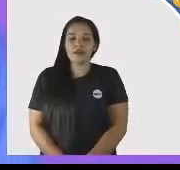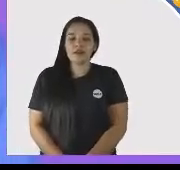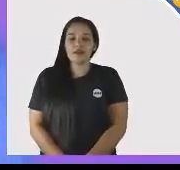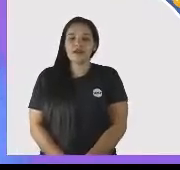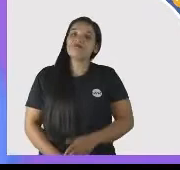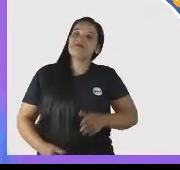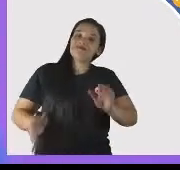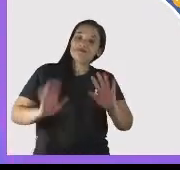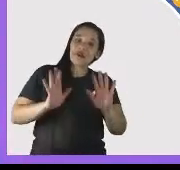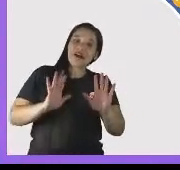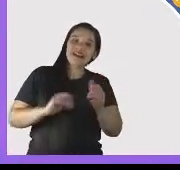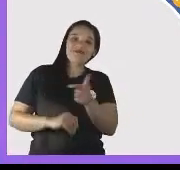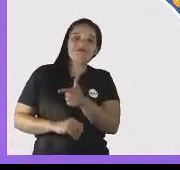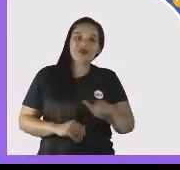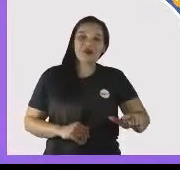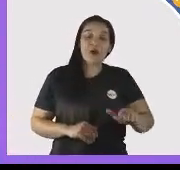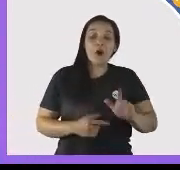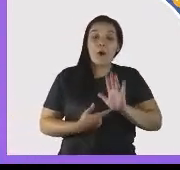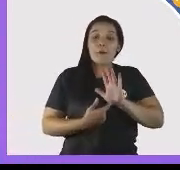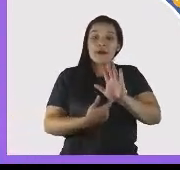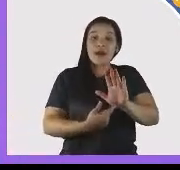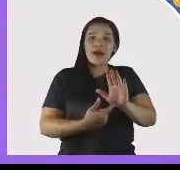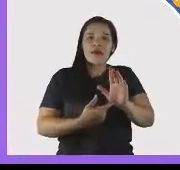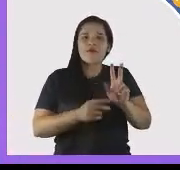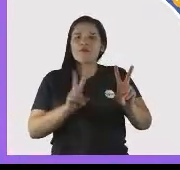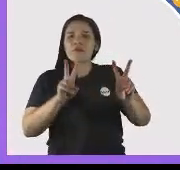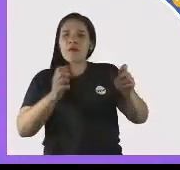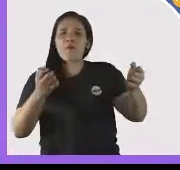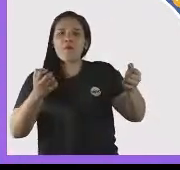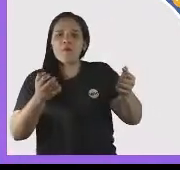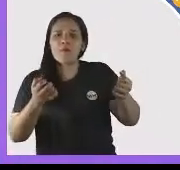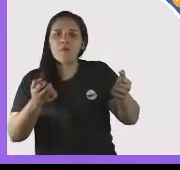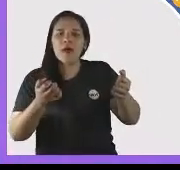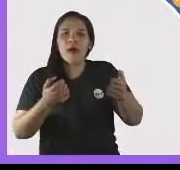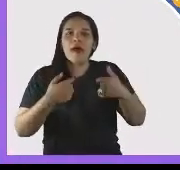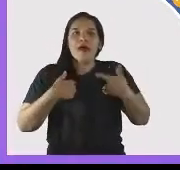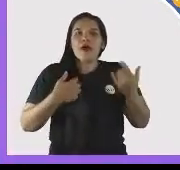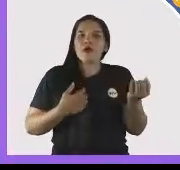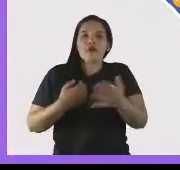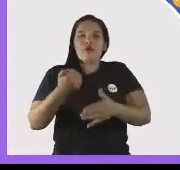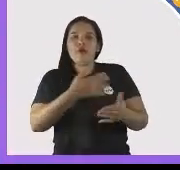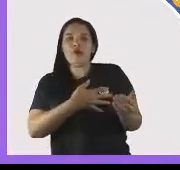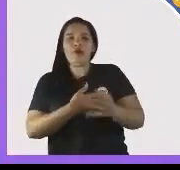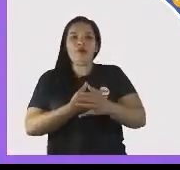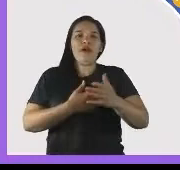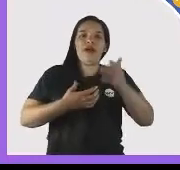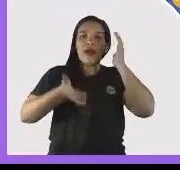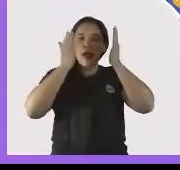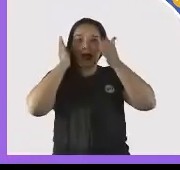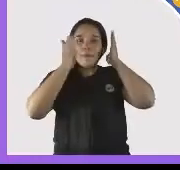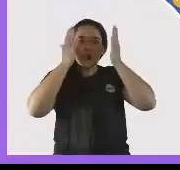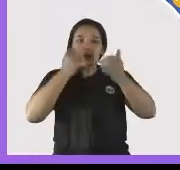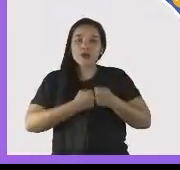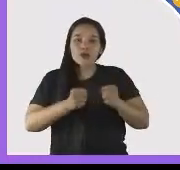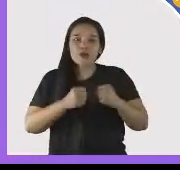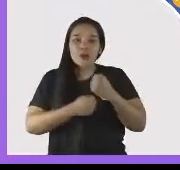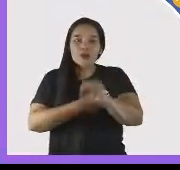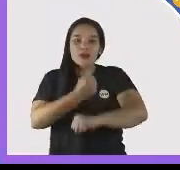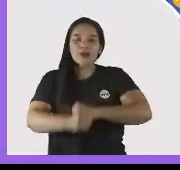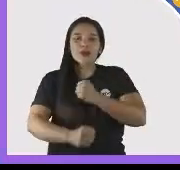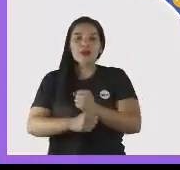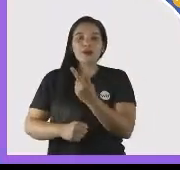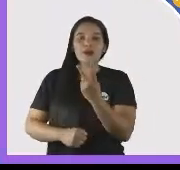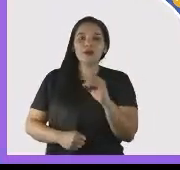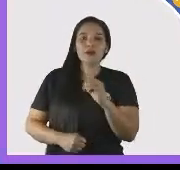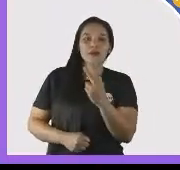Olá vamos agora falar sobre as expectativas para o mercado de caminhões e ônibus em 2022 e para falar sobre